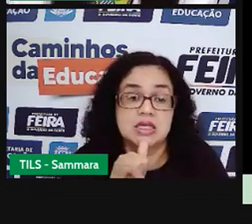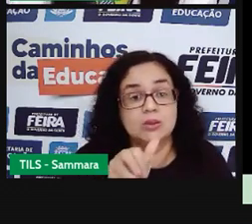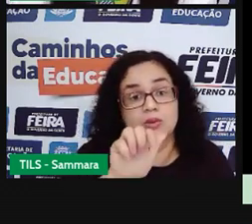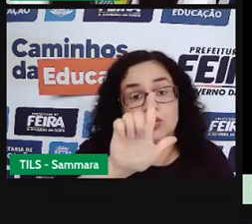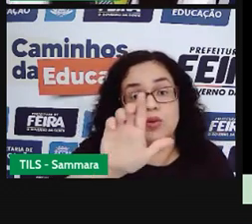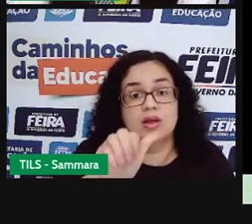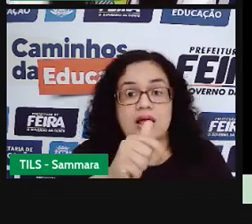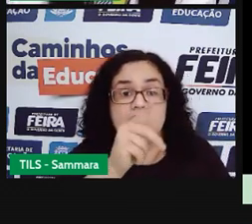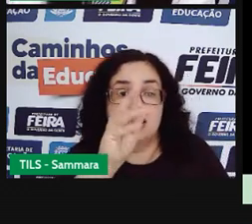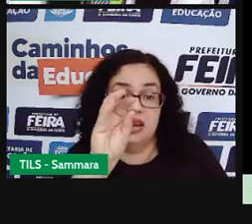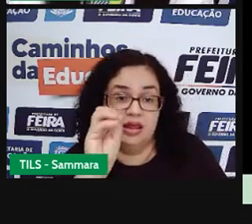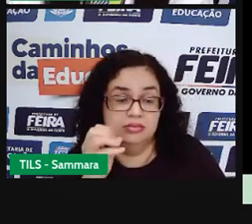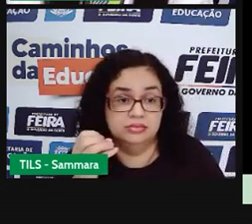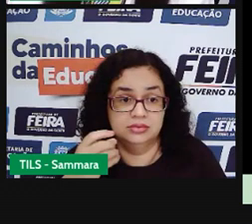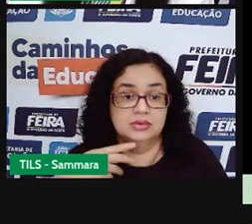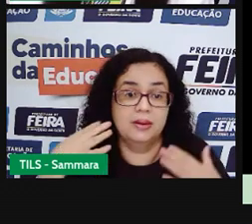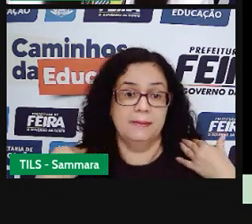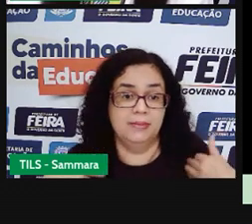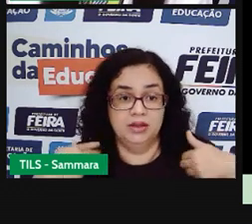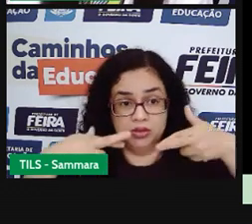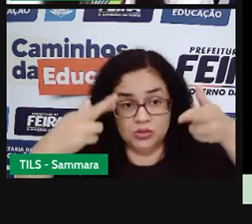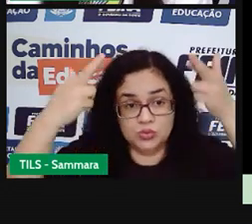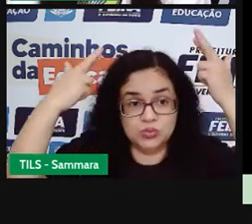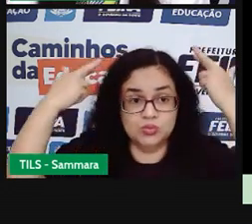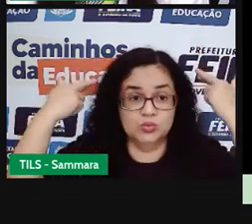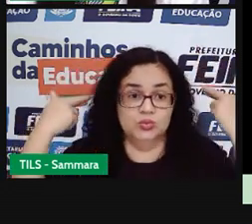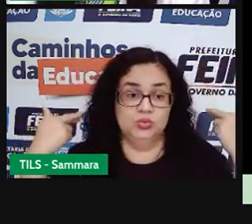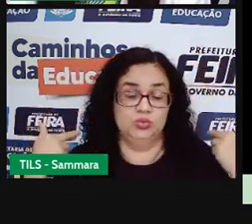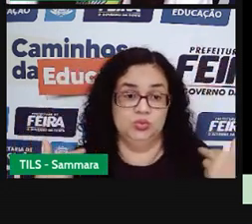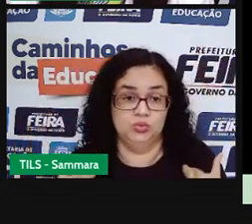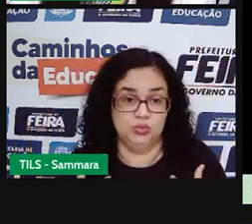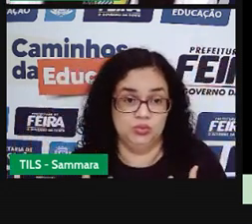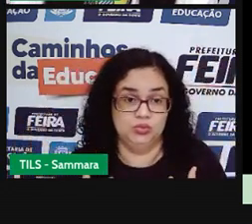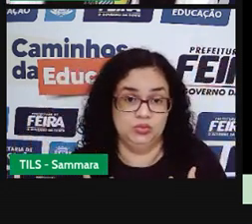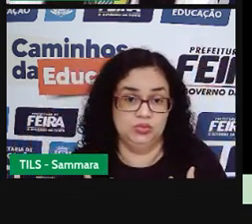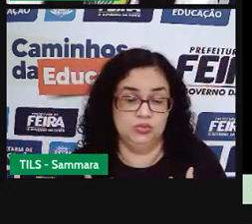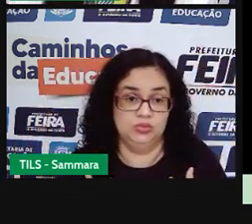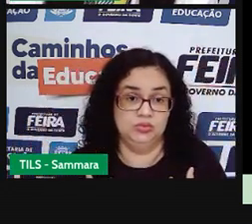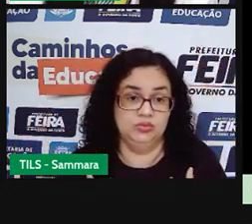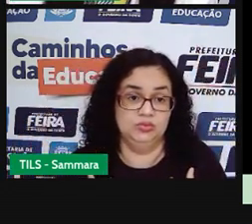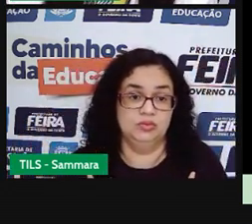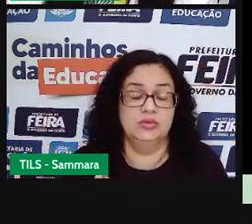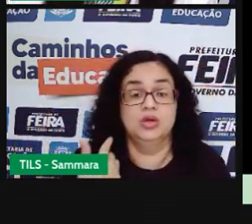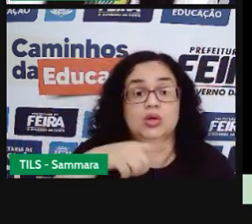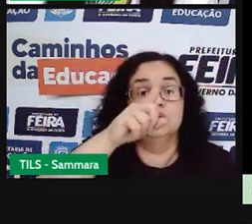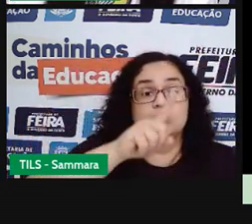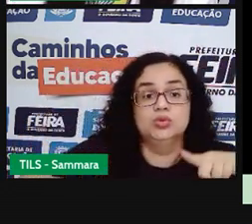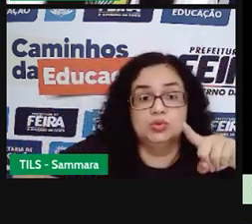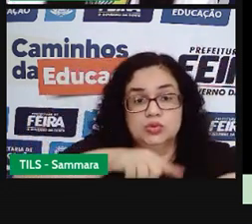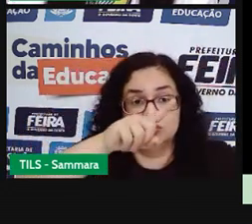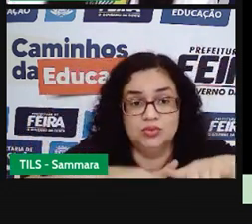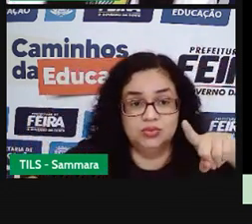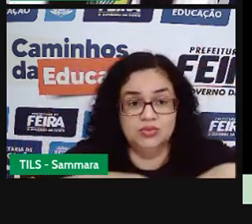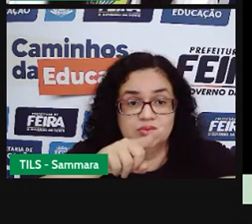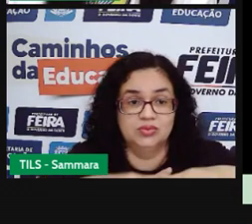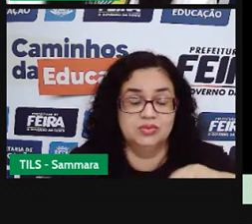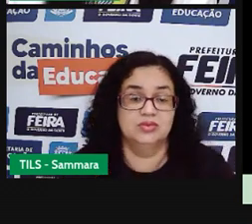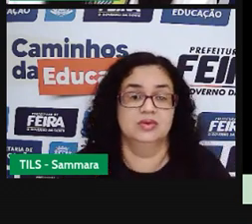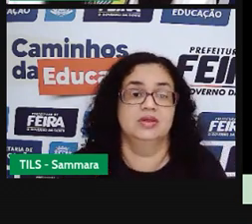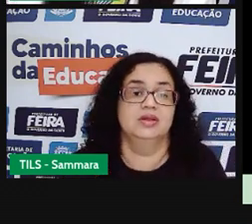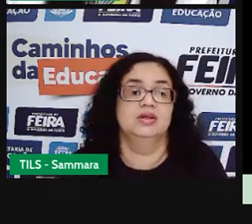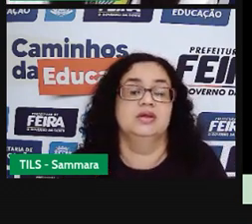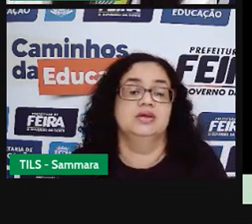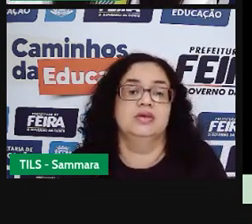retirada das ovelhas ele vai sentir para produção de outros materiais de Ea